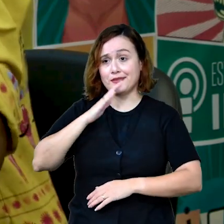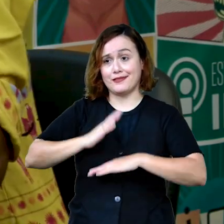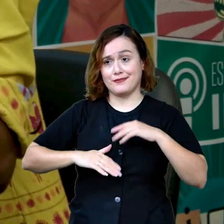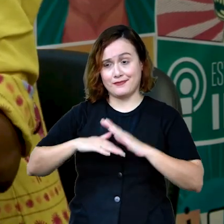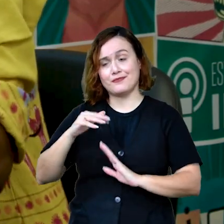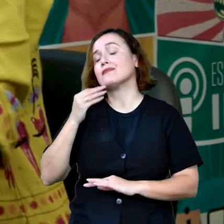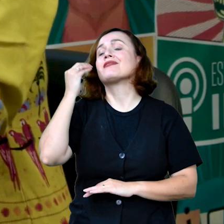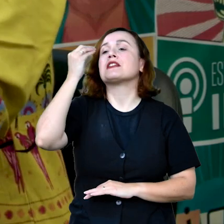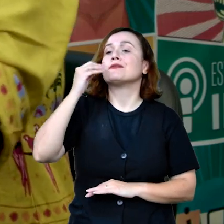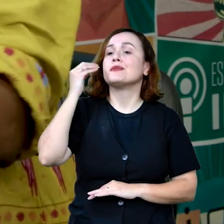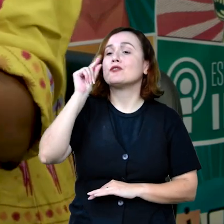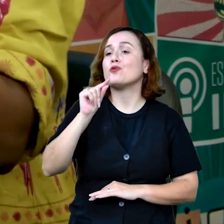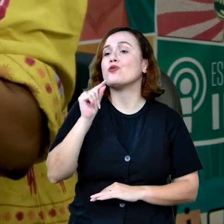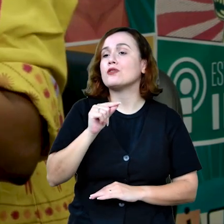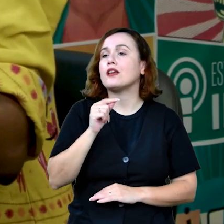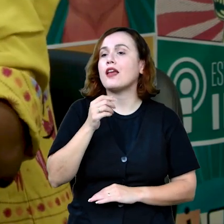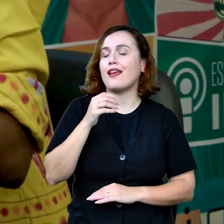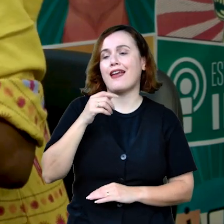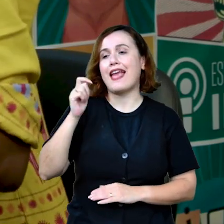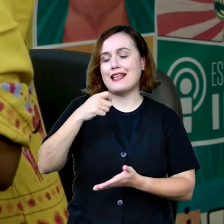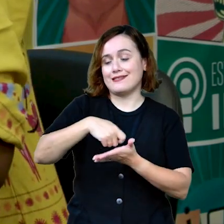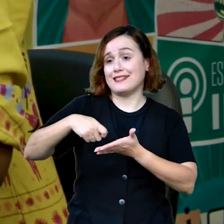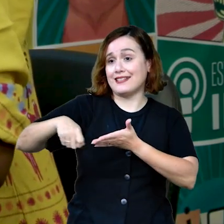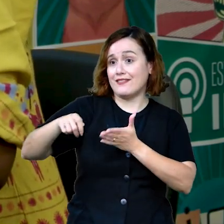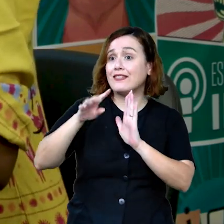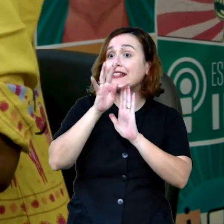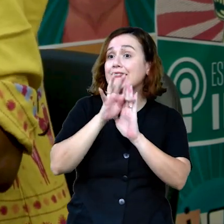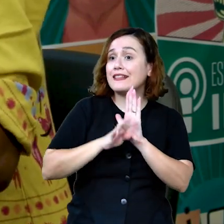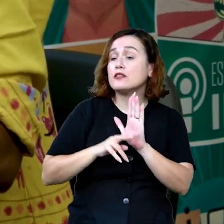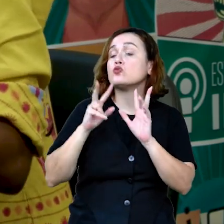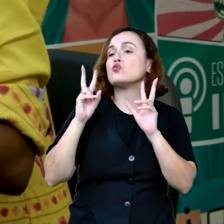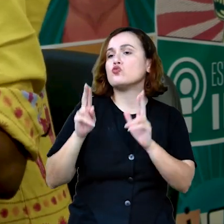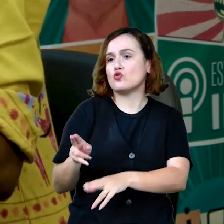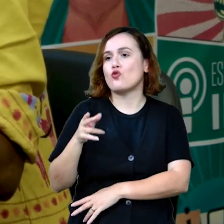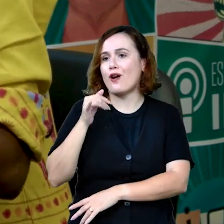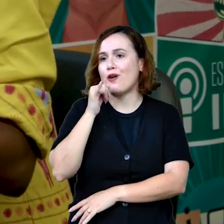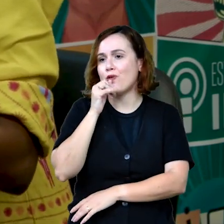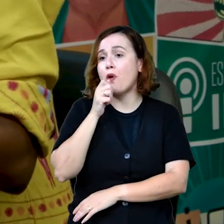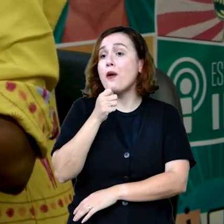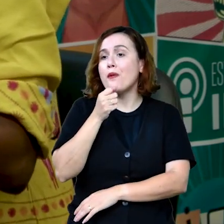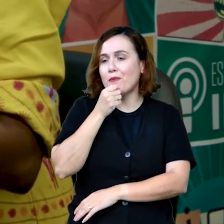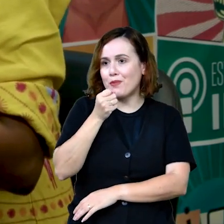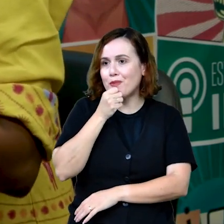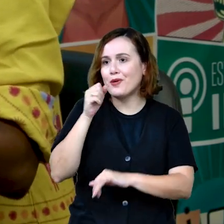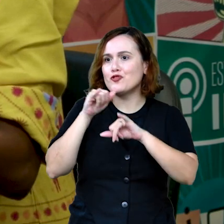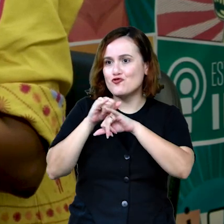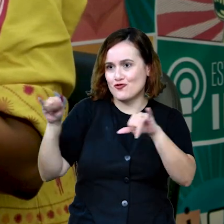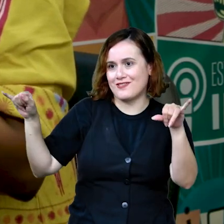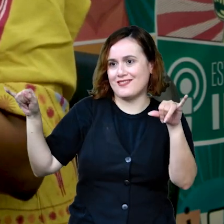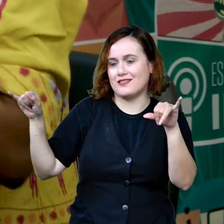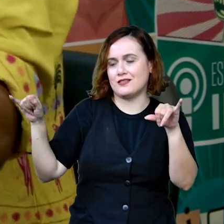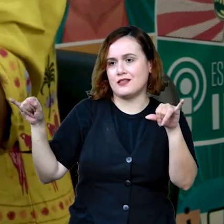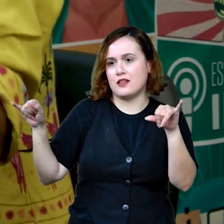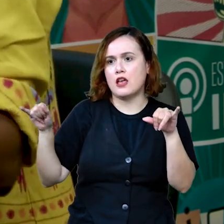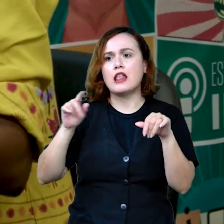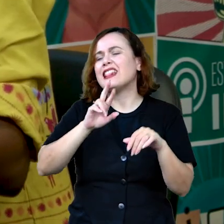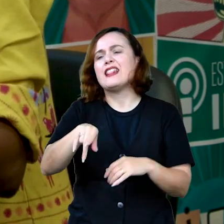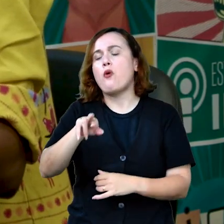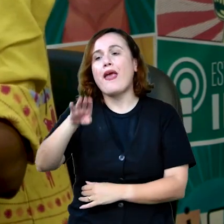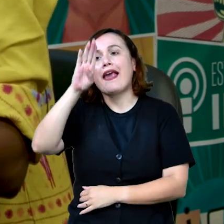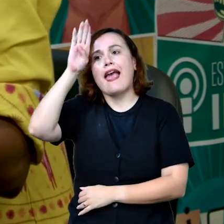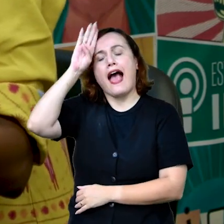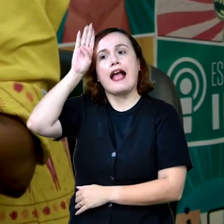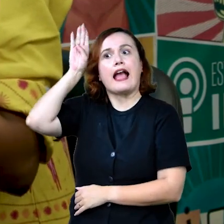quadrada, careta, que afasta as pessoas dos trabalhos acadêmicos. Eu não acredito nisso. Eu acredito que, na verdade, estar dentro desse